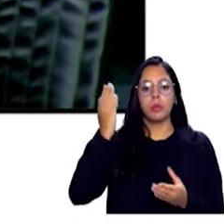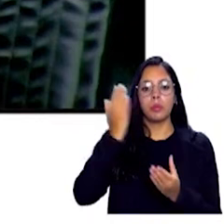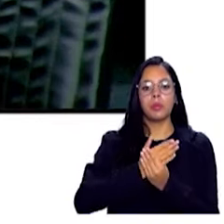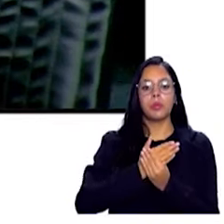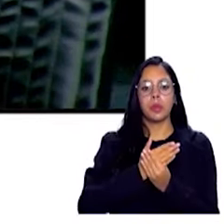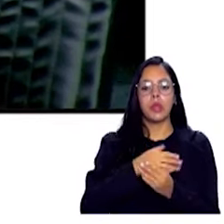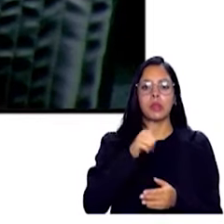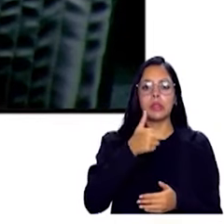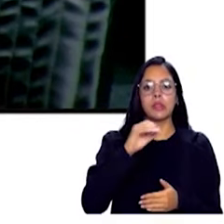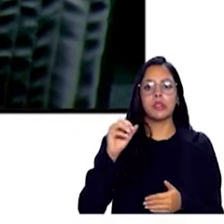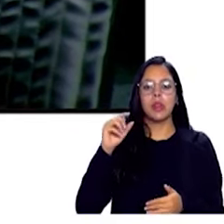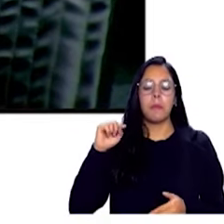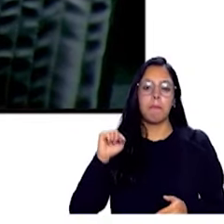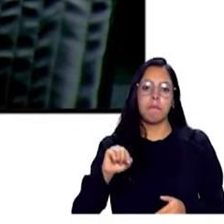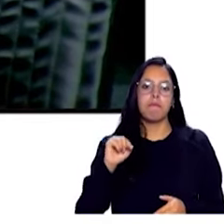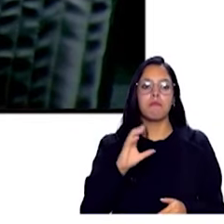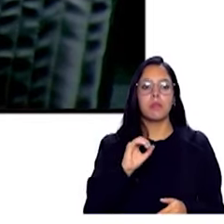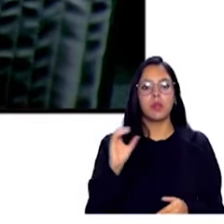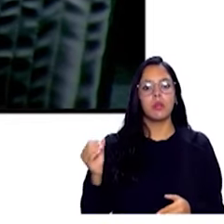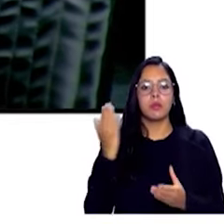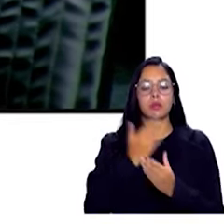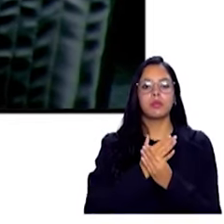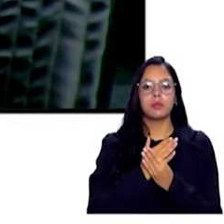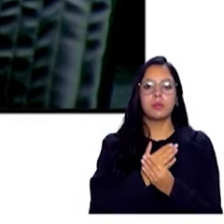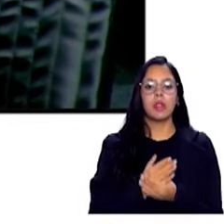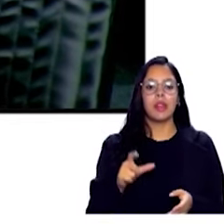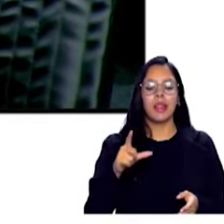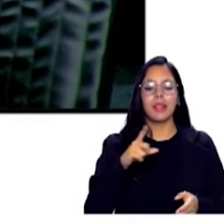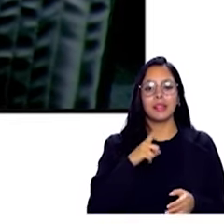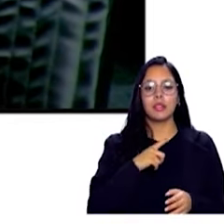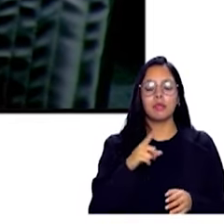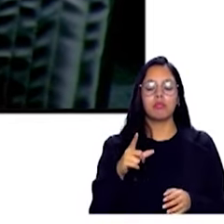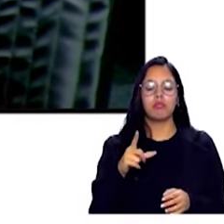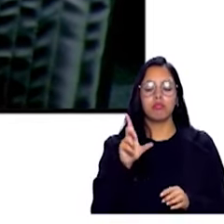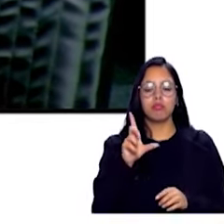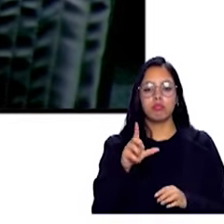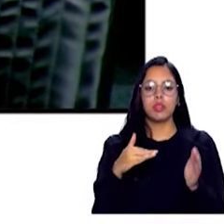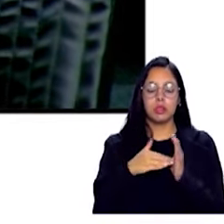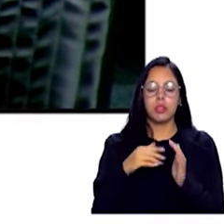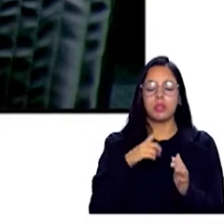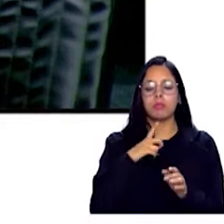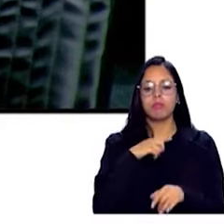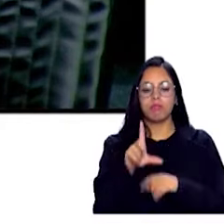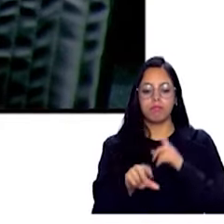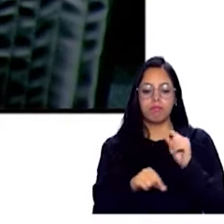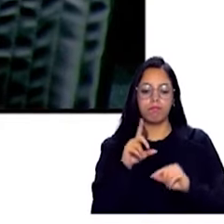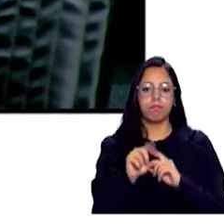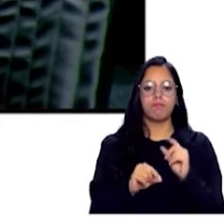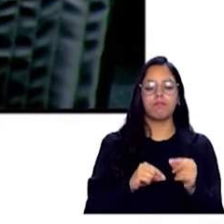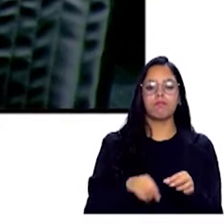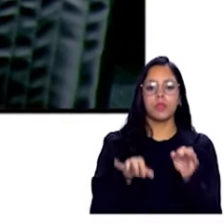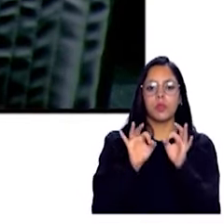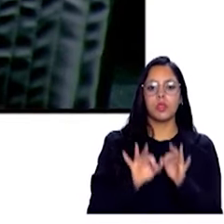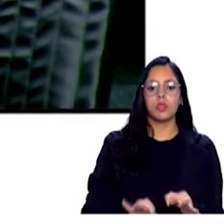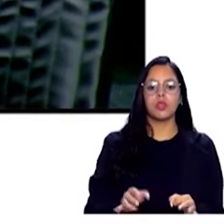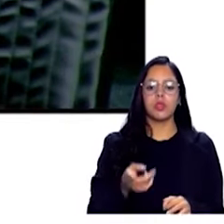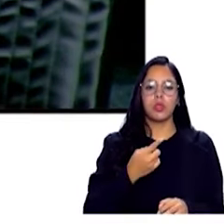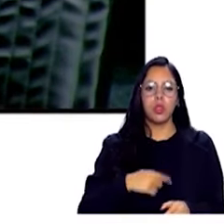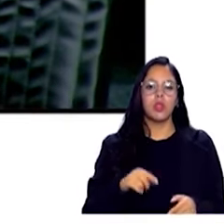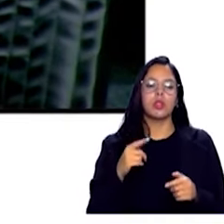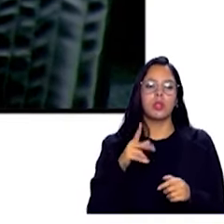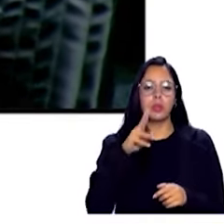esse filtro opere o efeito desejado mesmo assim a gente vai talvez continuar com um grave problema para